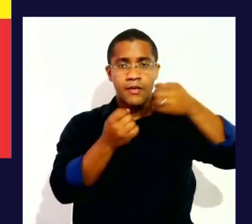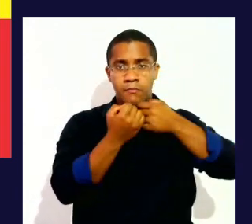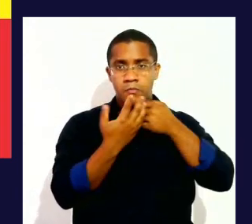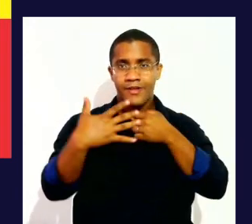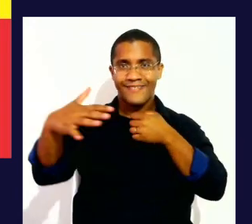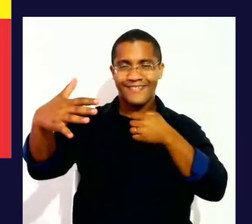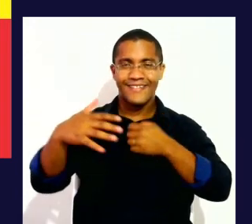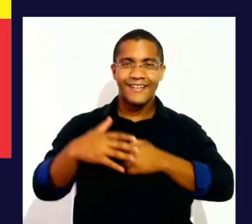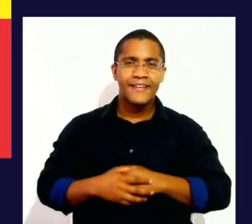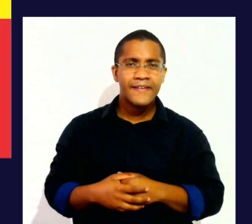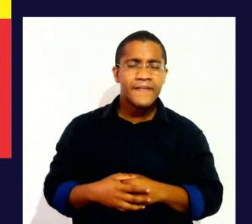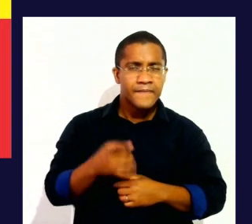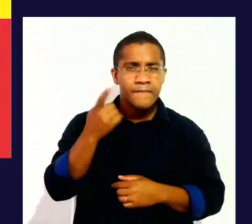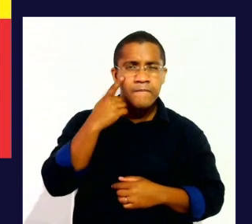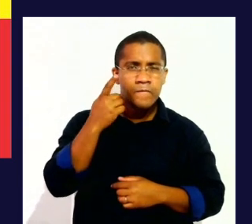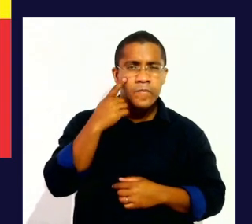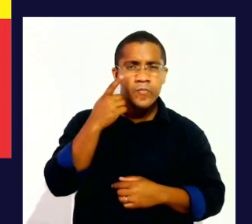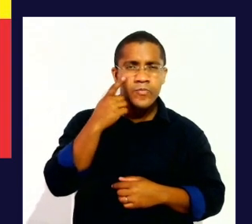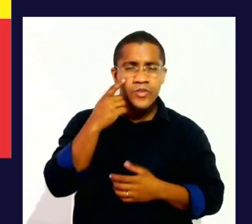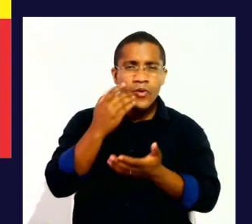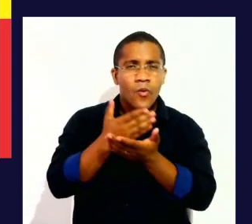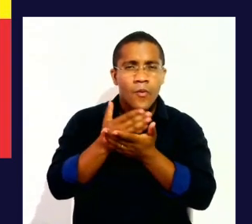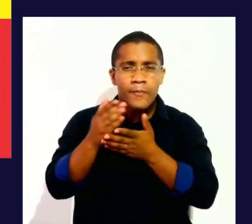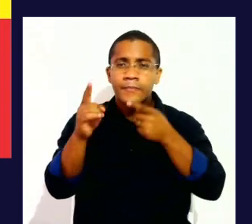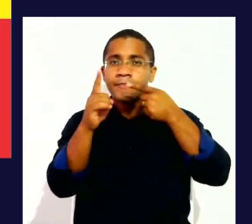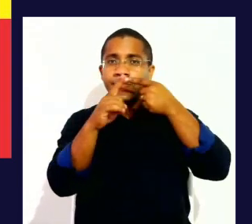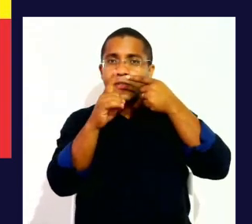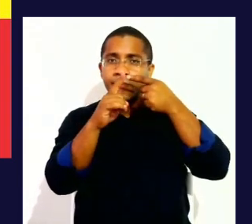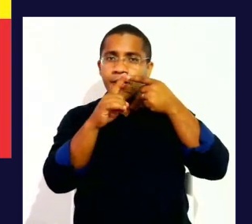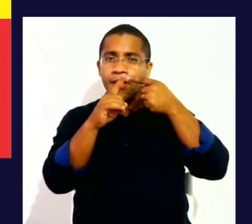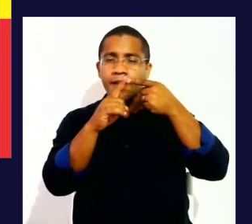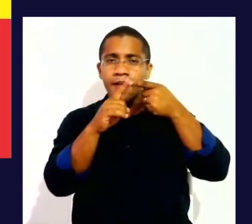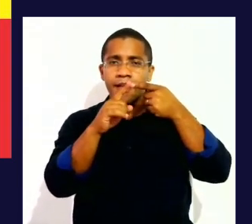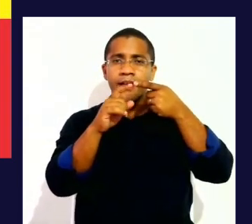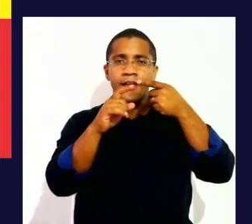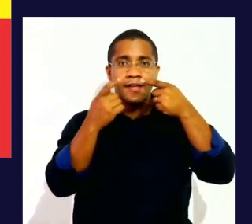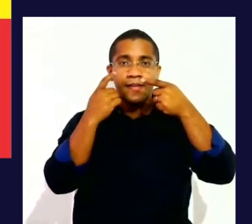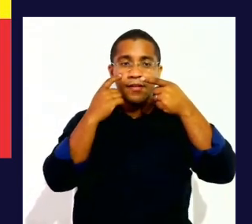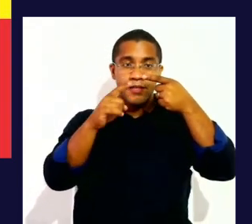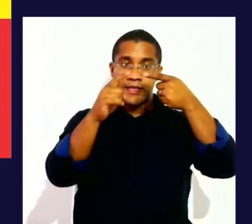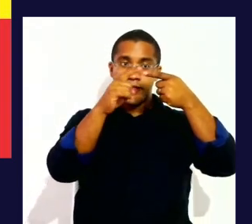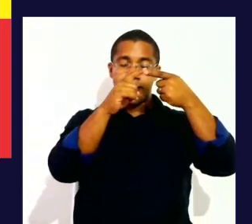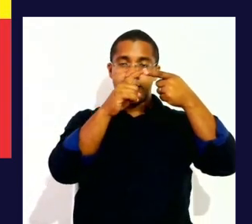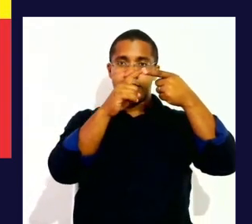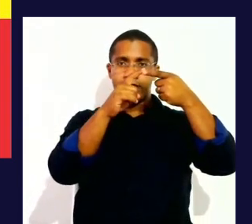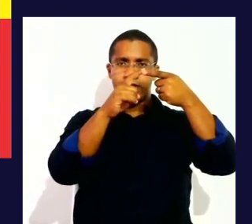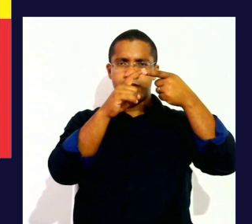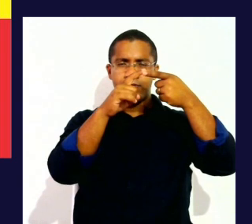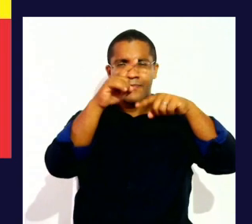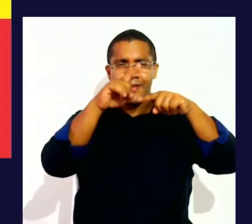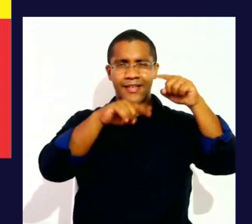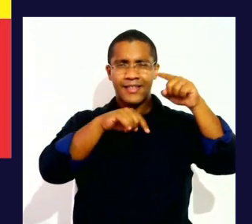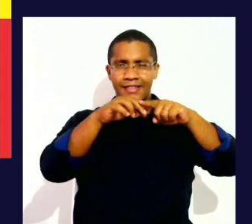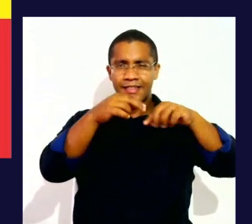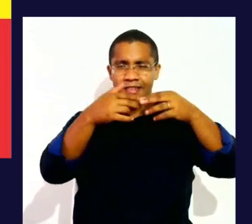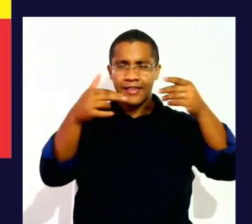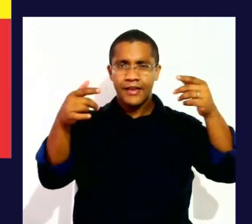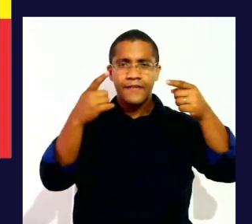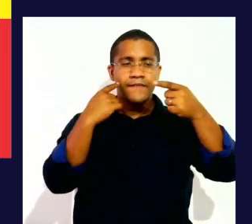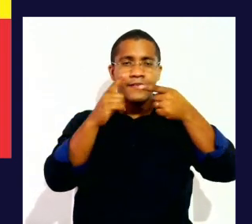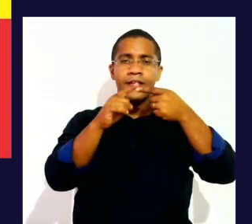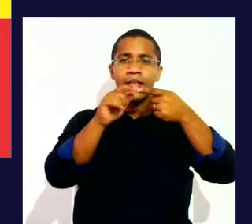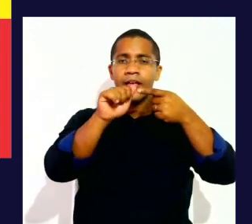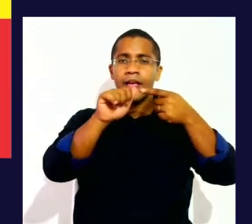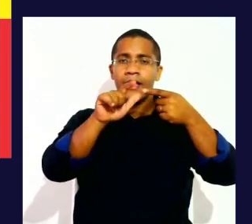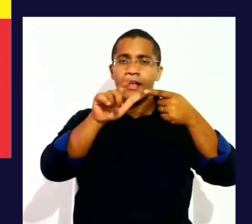ar. Então, de início, como você pode observar aí na telinha, em relação à questão dos materiais, quando eu falo